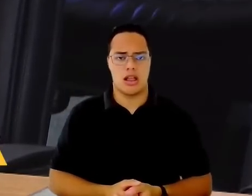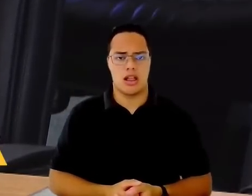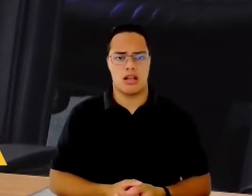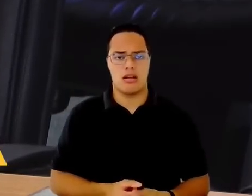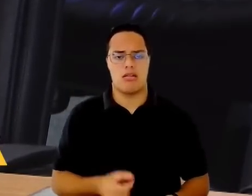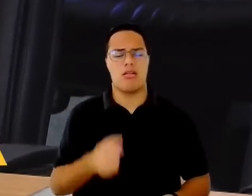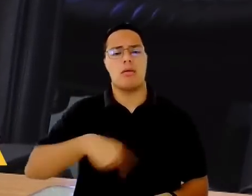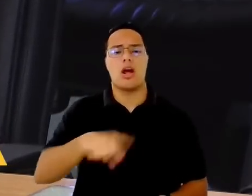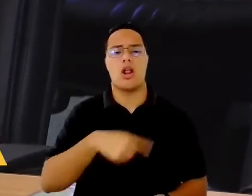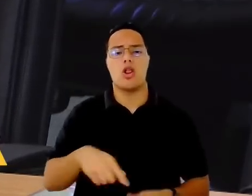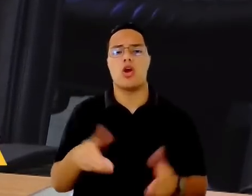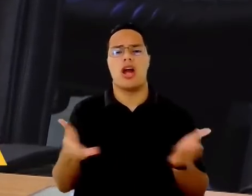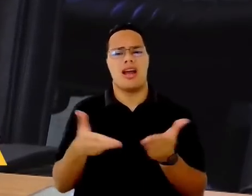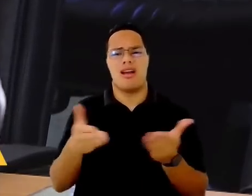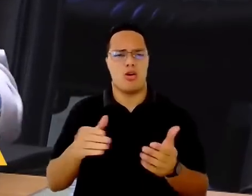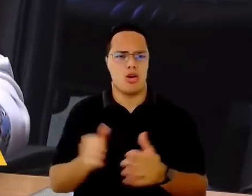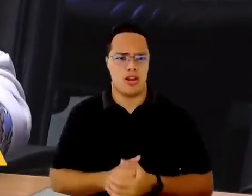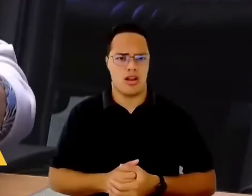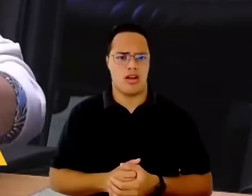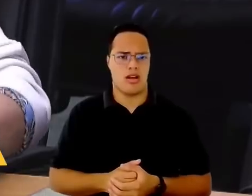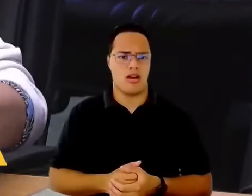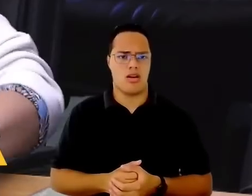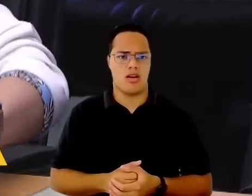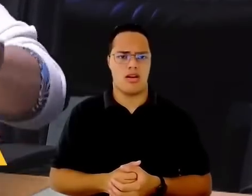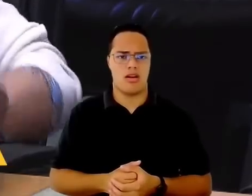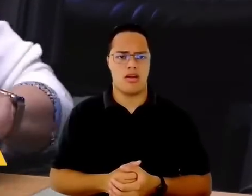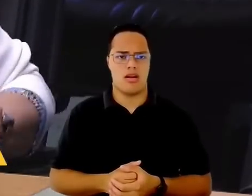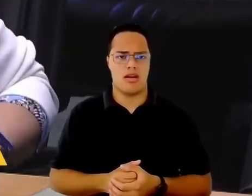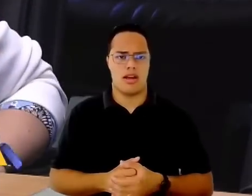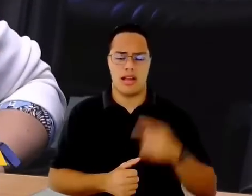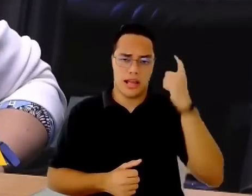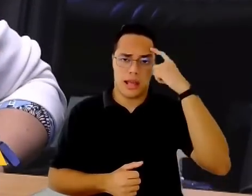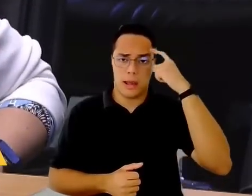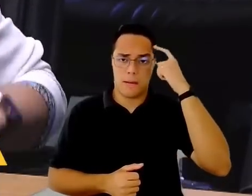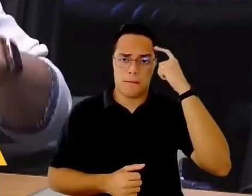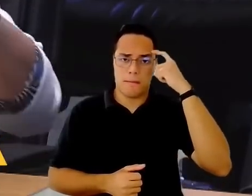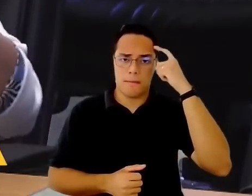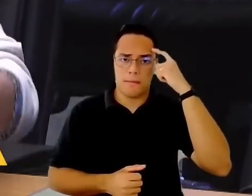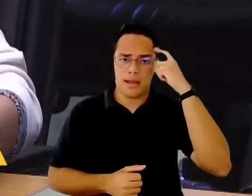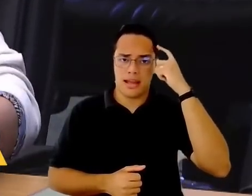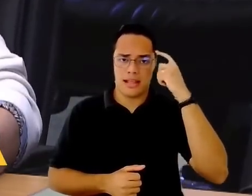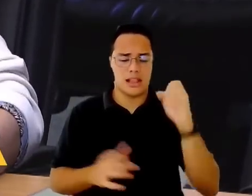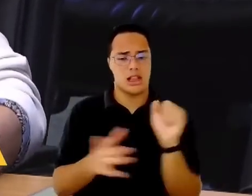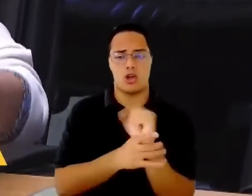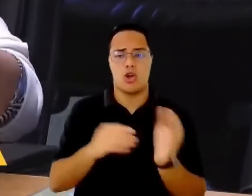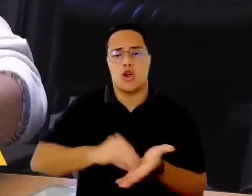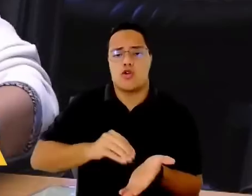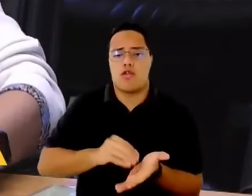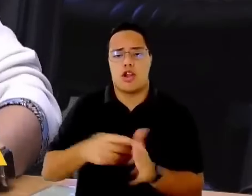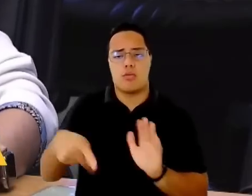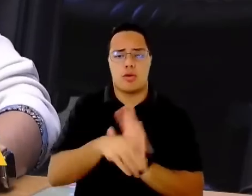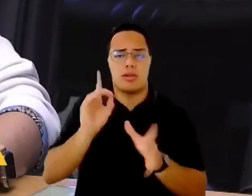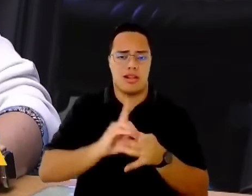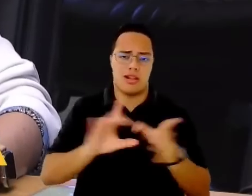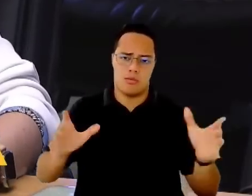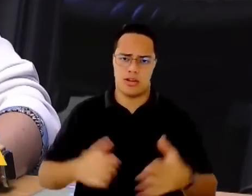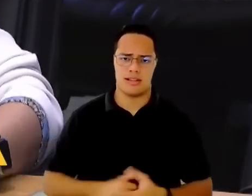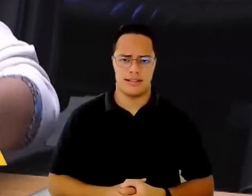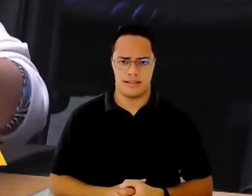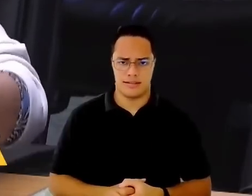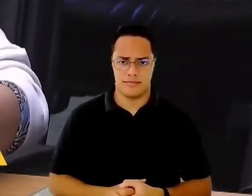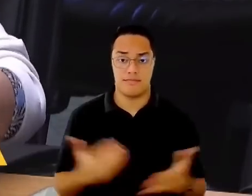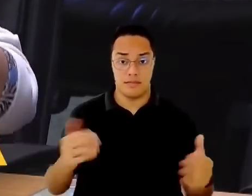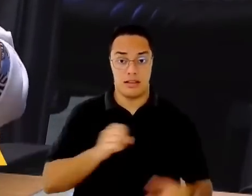Conduta que possa deixar alguma insegurança na nossa democracia Então se o senhor eu quero colocar aqui